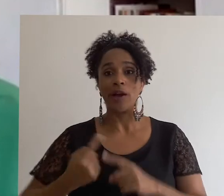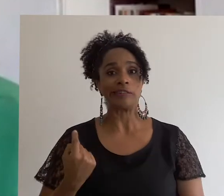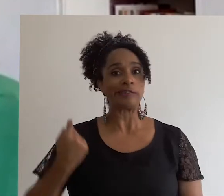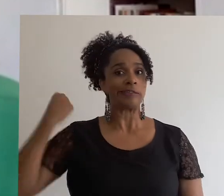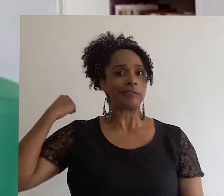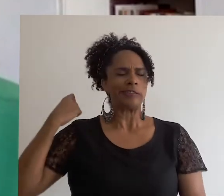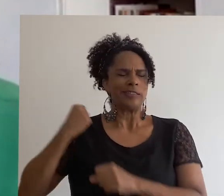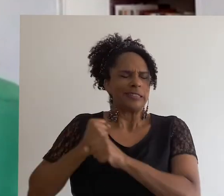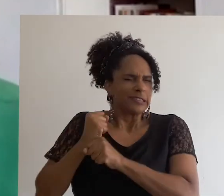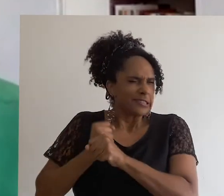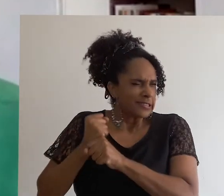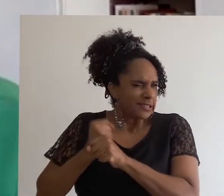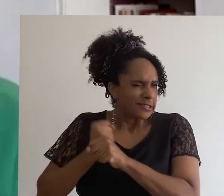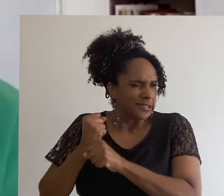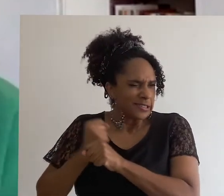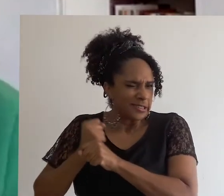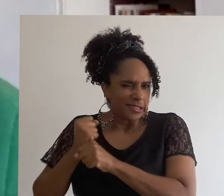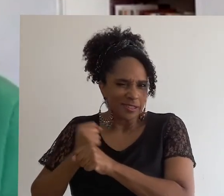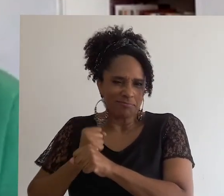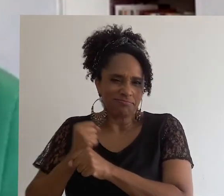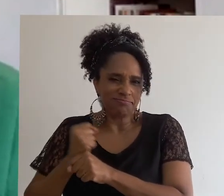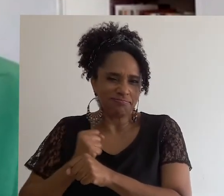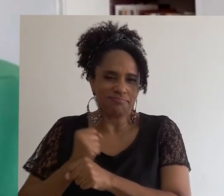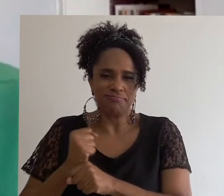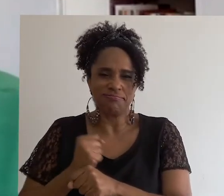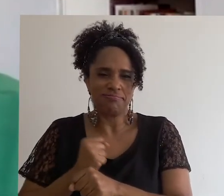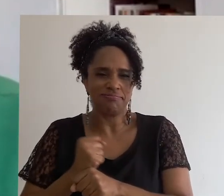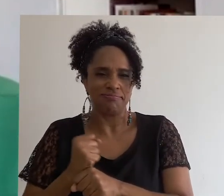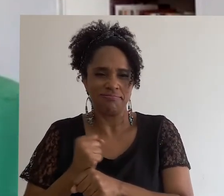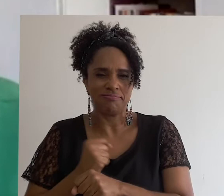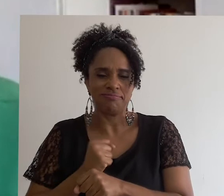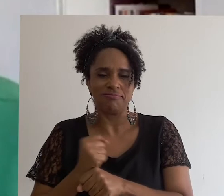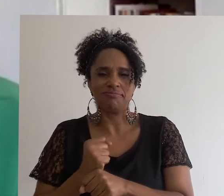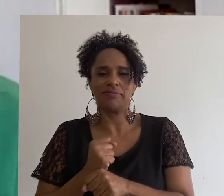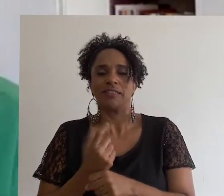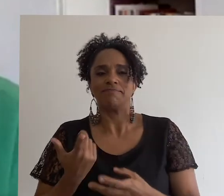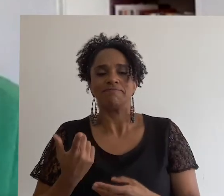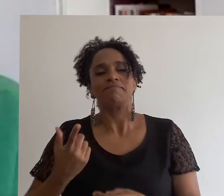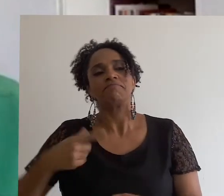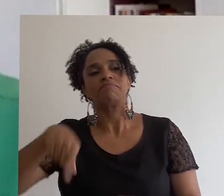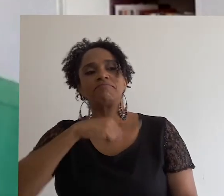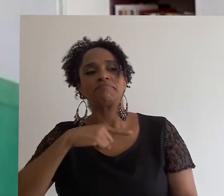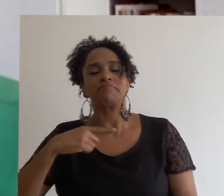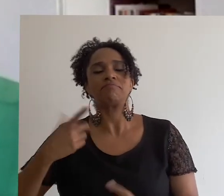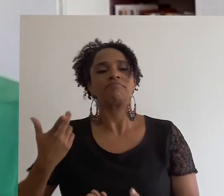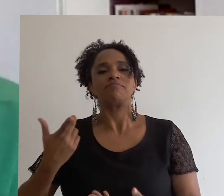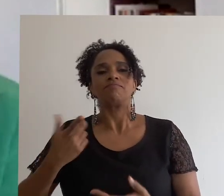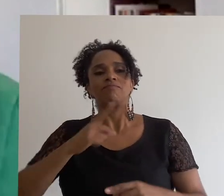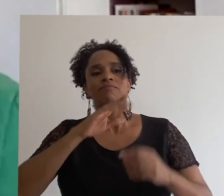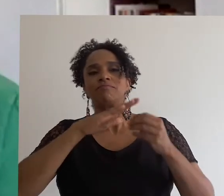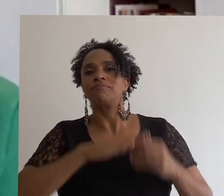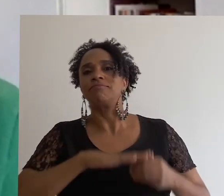que teve aí, durante anos, essa possibilidade de ser ouvida, negligenciada.